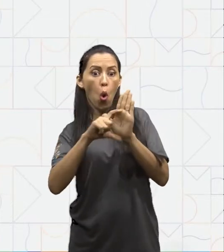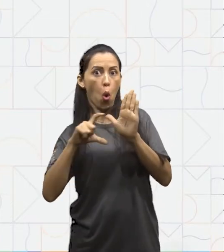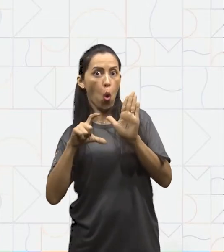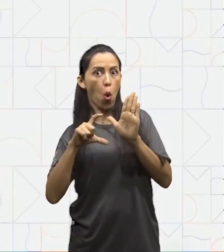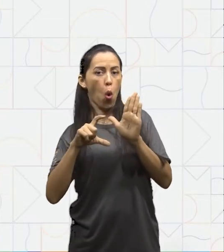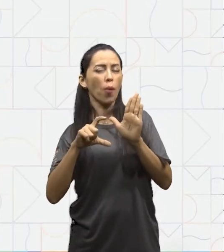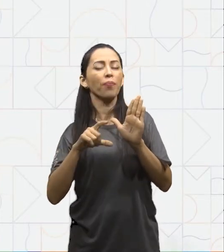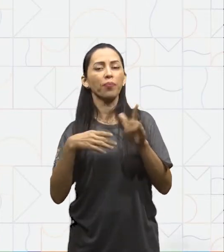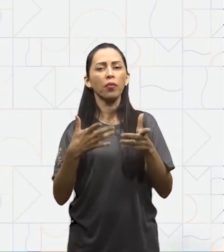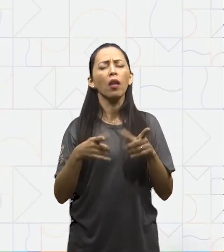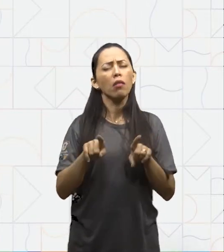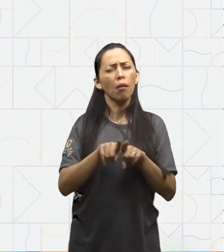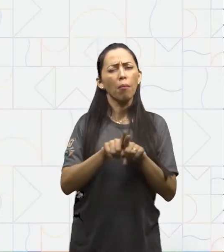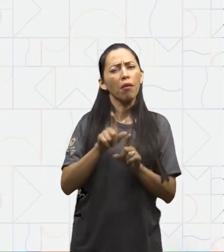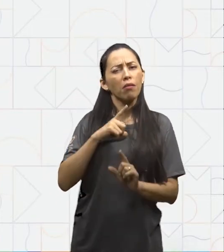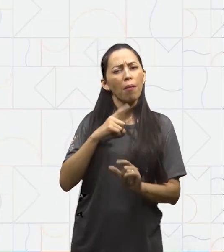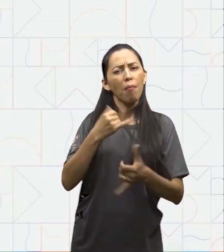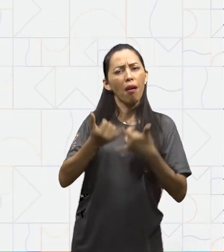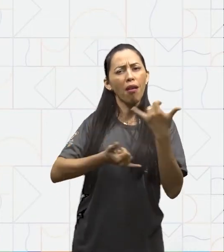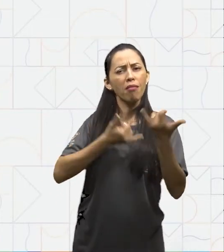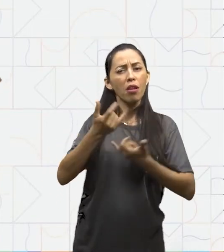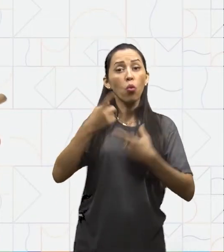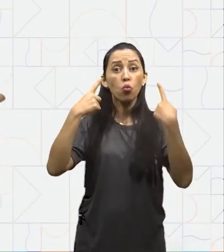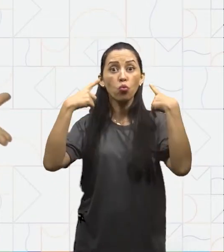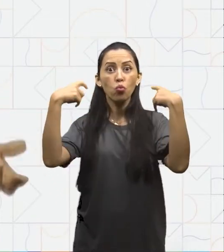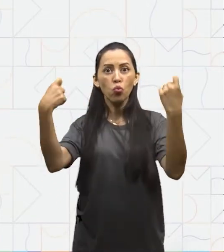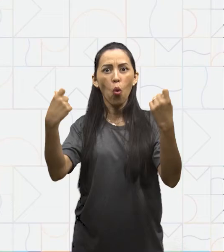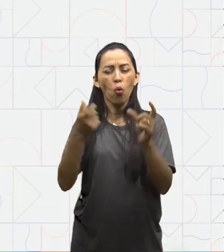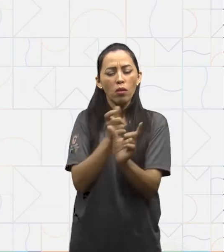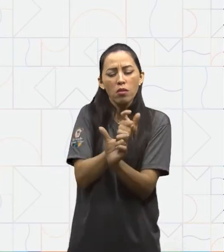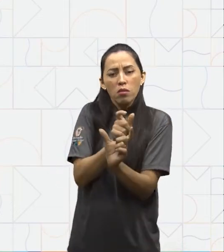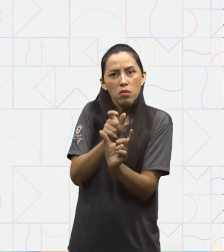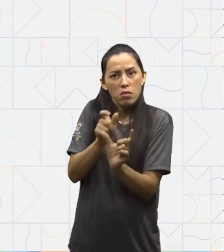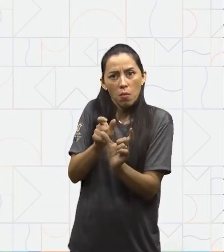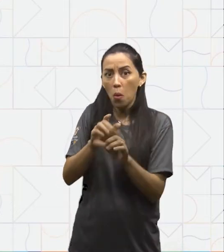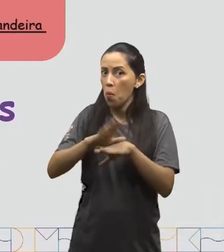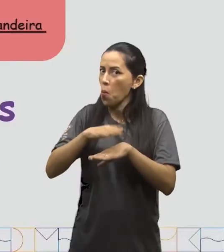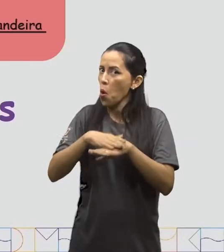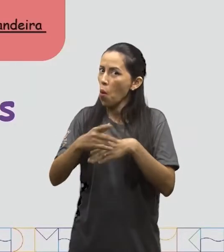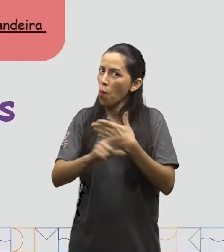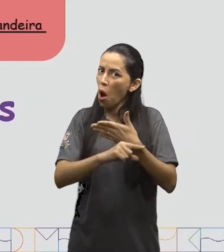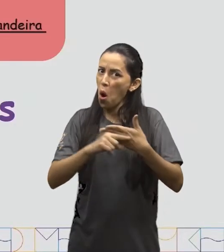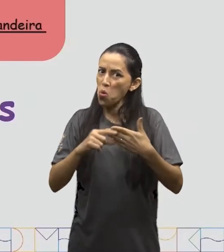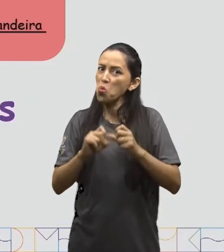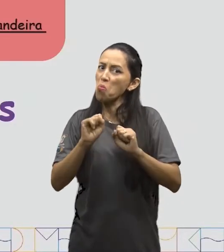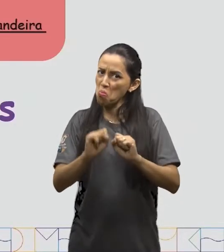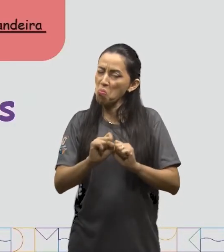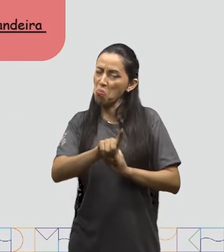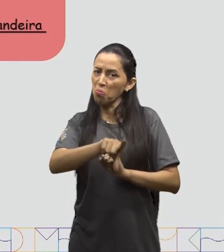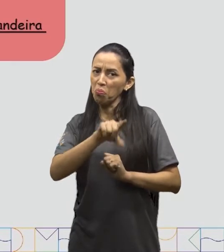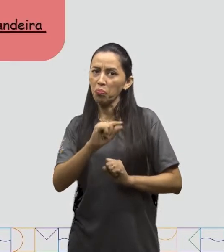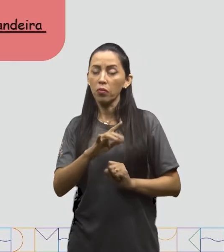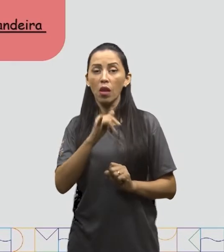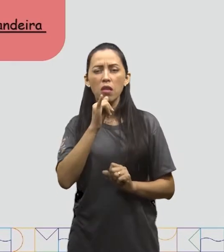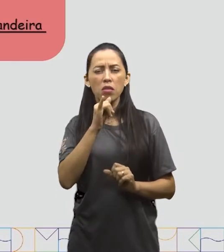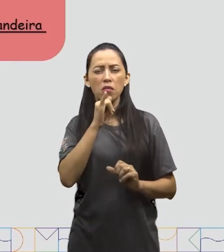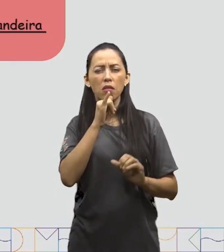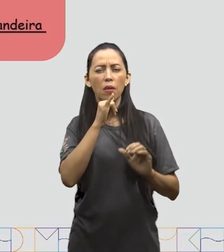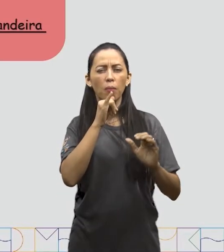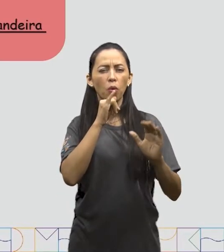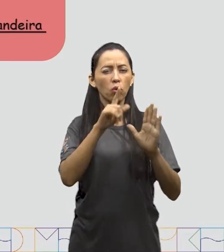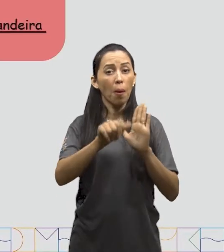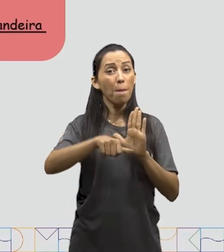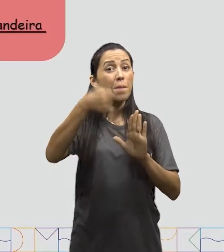outras brincadeiras com os sons das sílabas que um escritor pode fazer. No 5º verso da